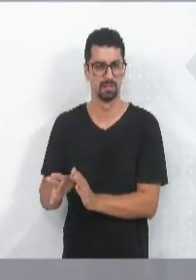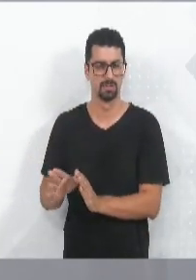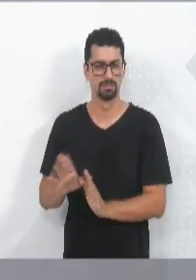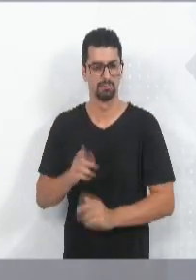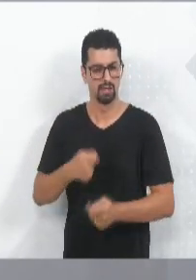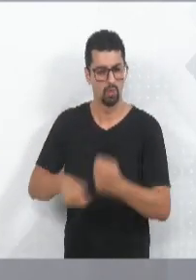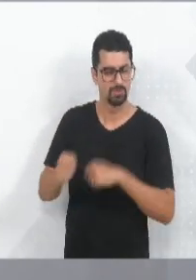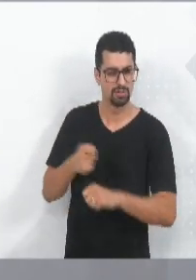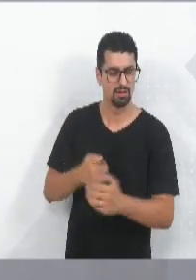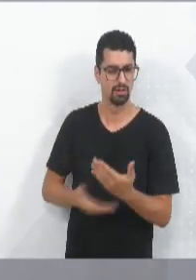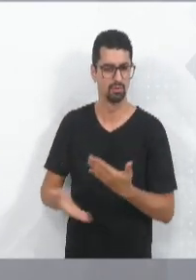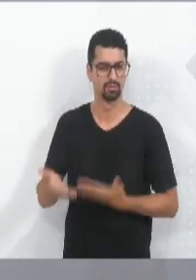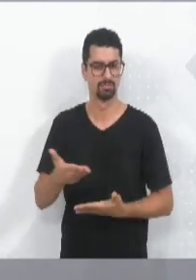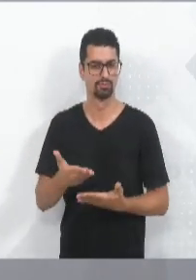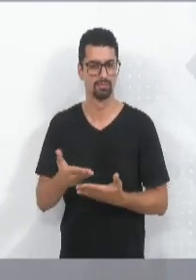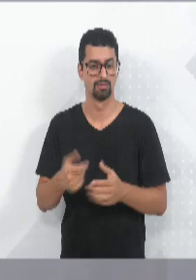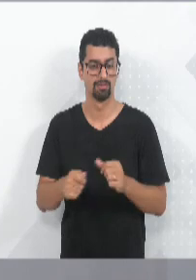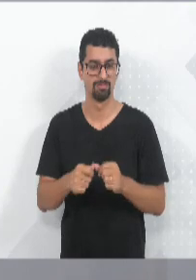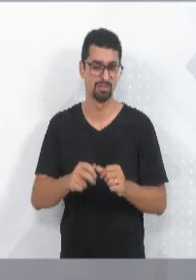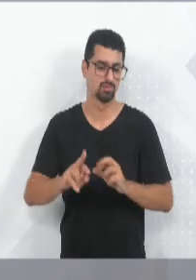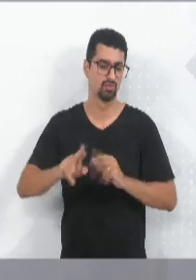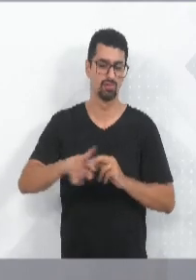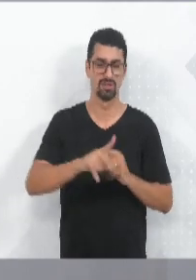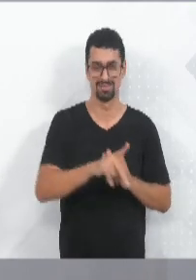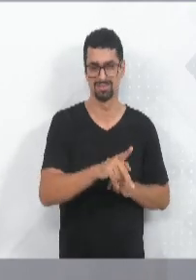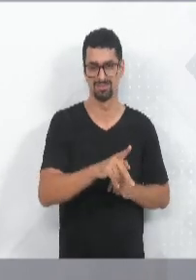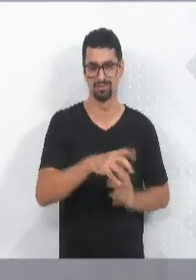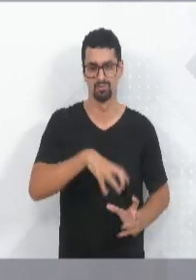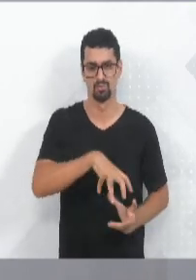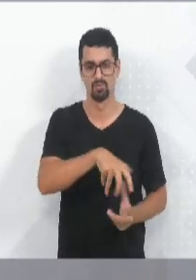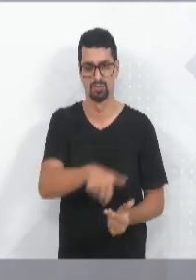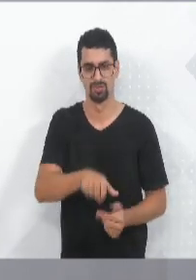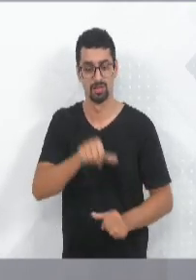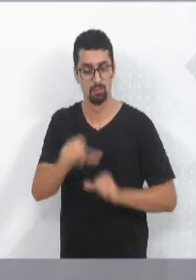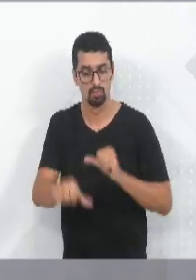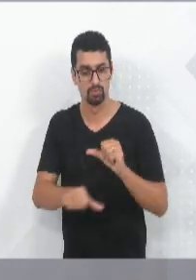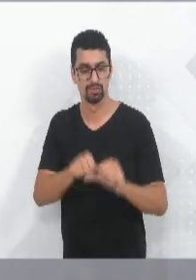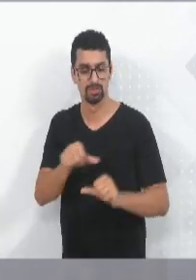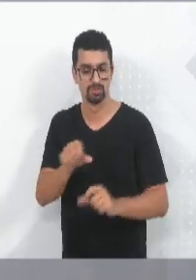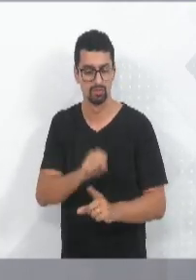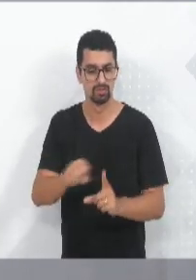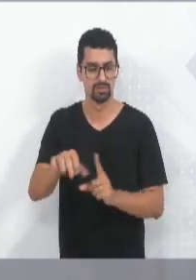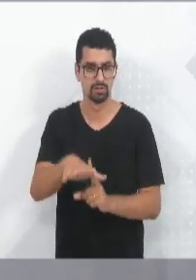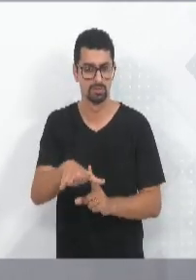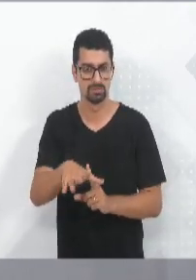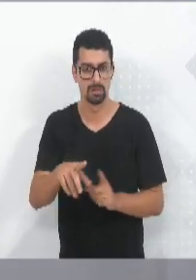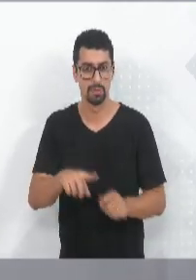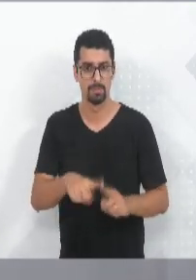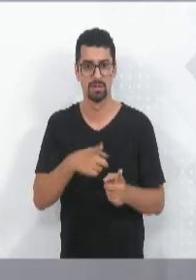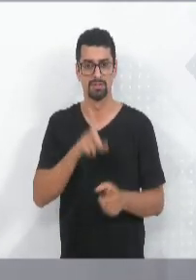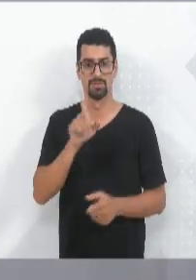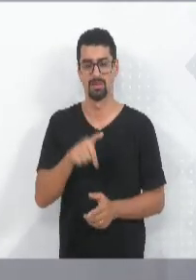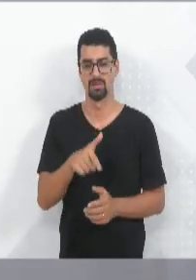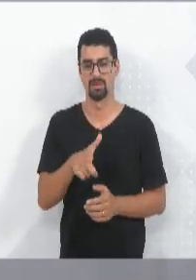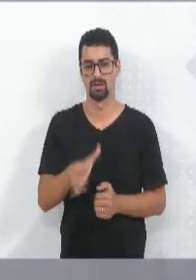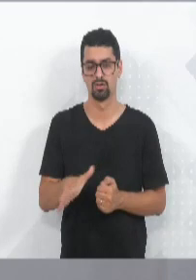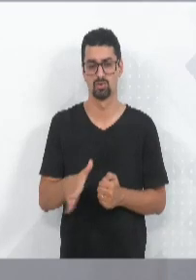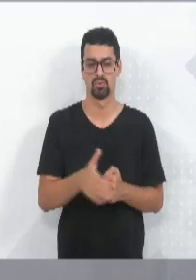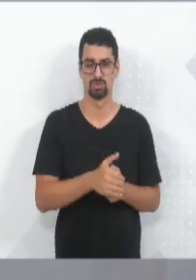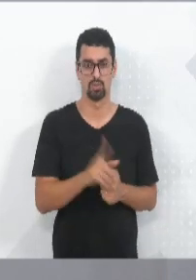fazendo a diferença no univo transformando a sociedade só que ela é discreta ela não é